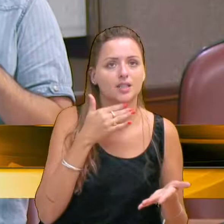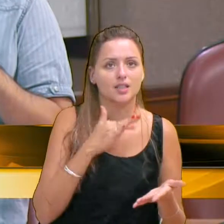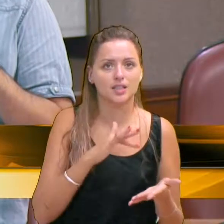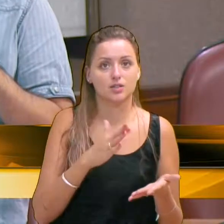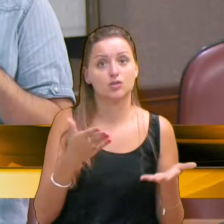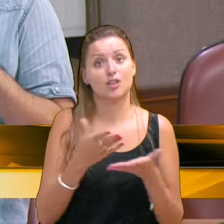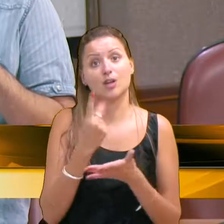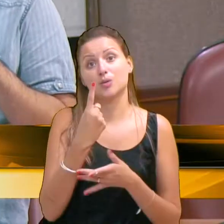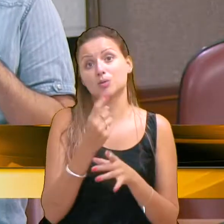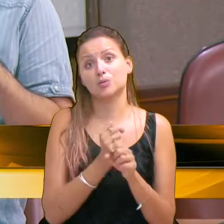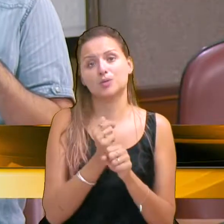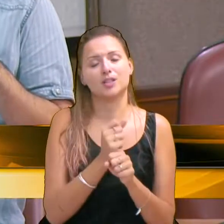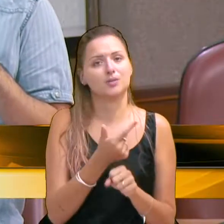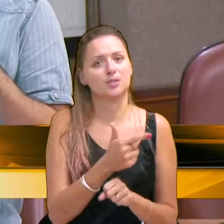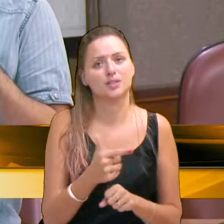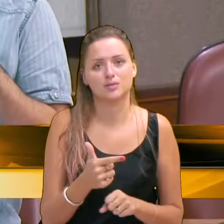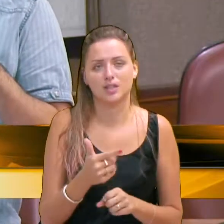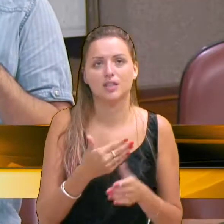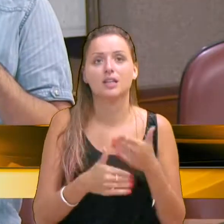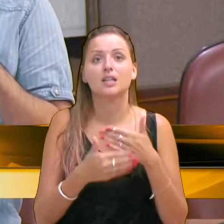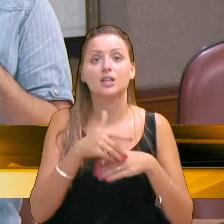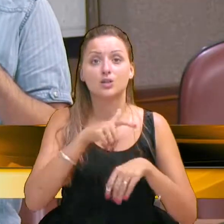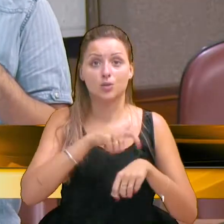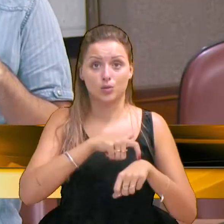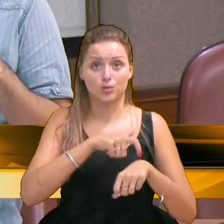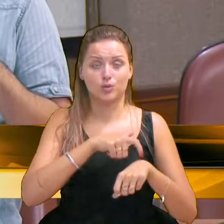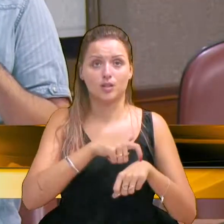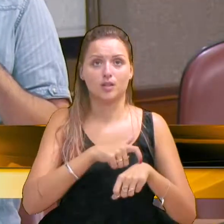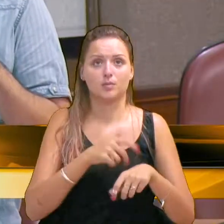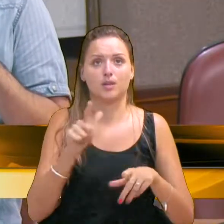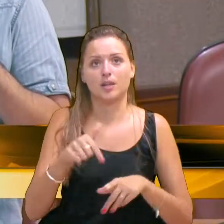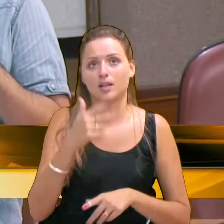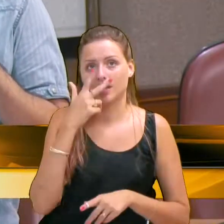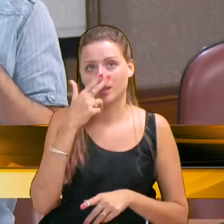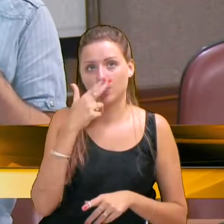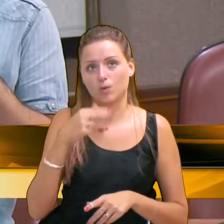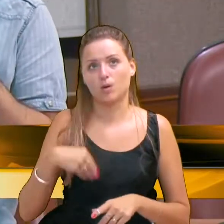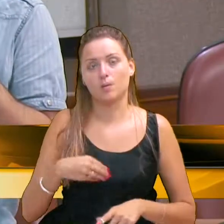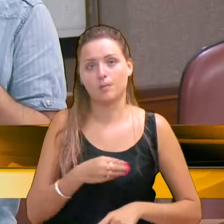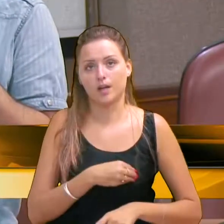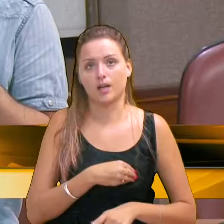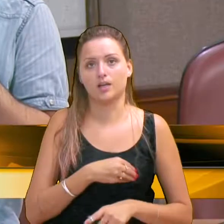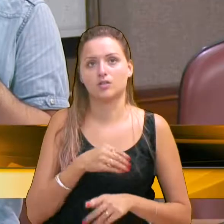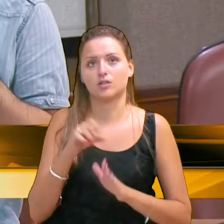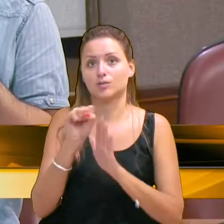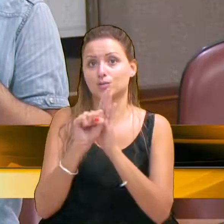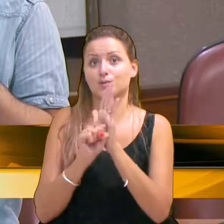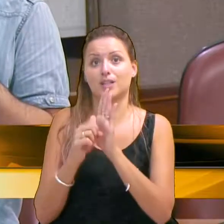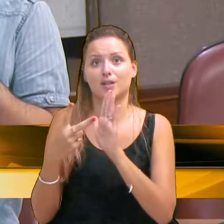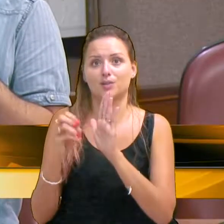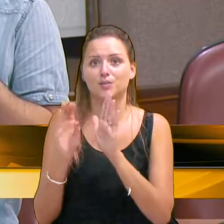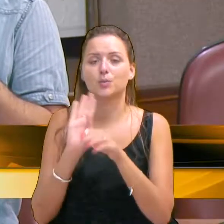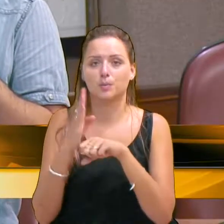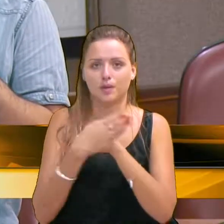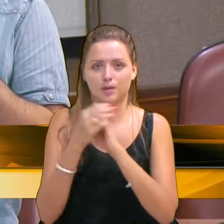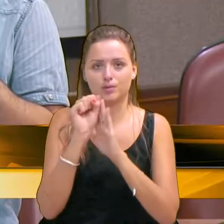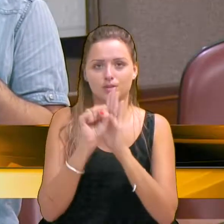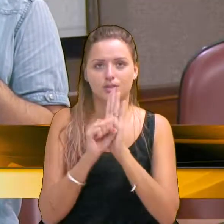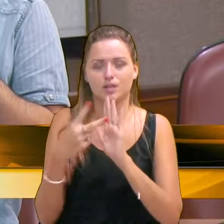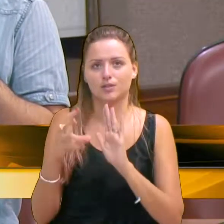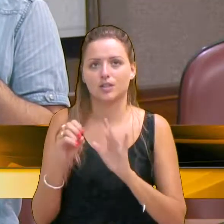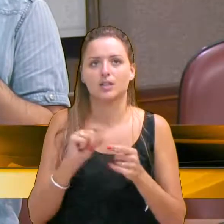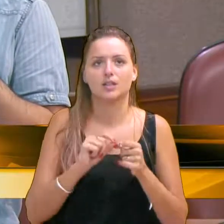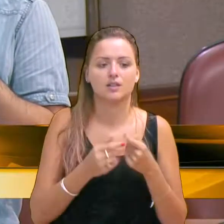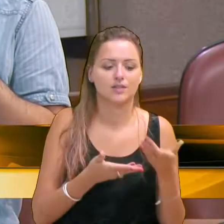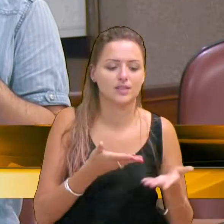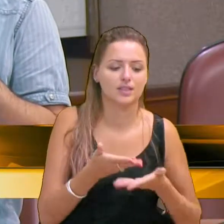há 1 ano. Durante esse período, era a mesma médica do século XX, que não tem pediatra, que fazia os